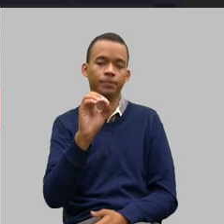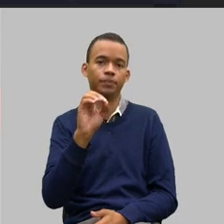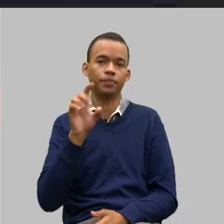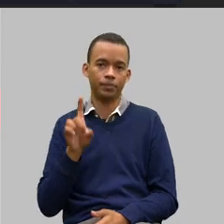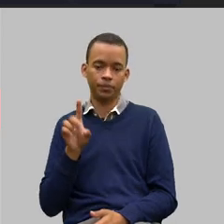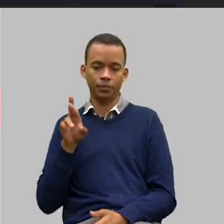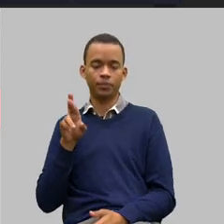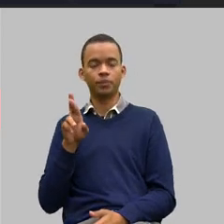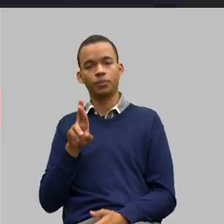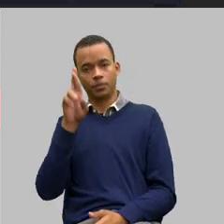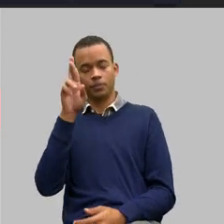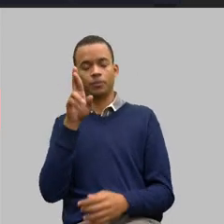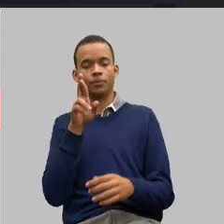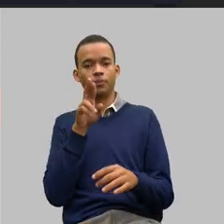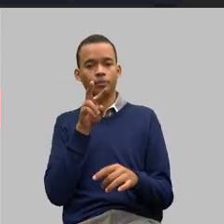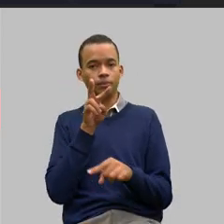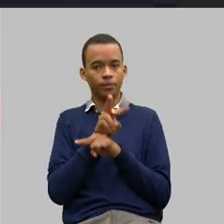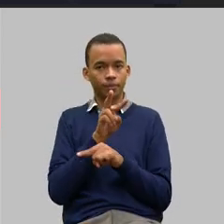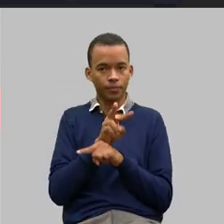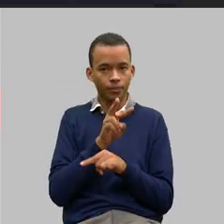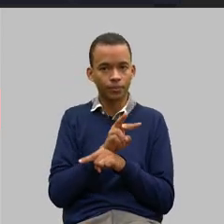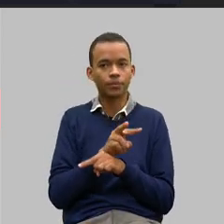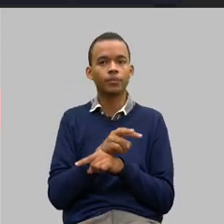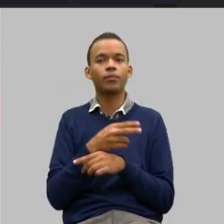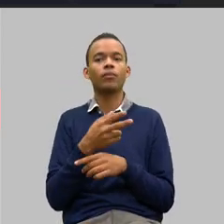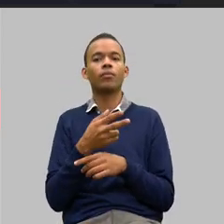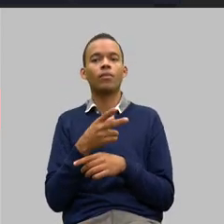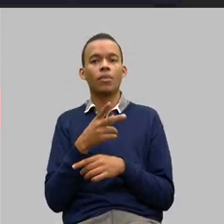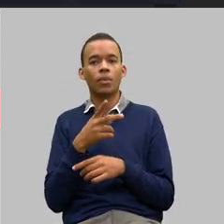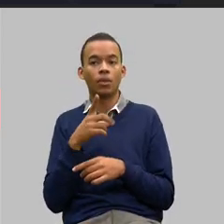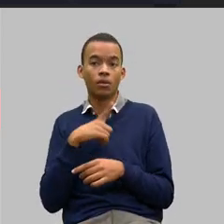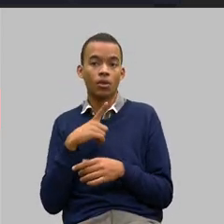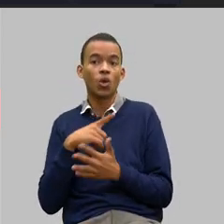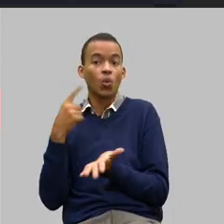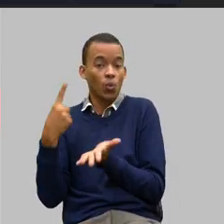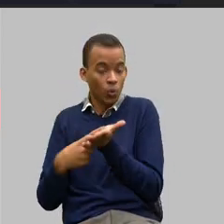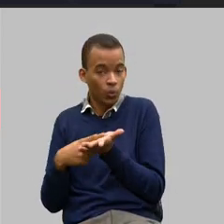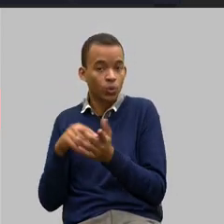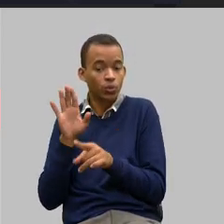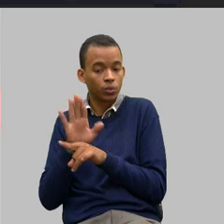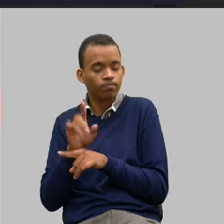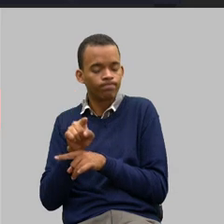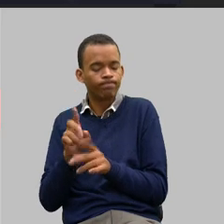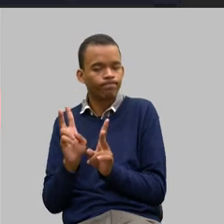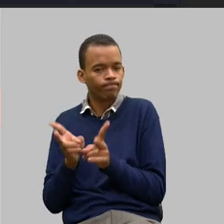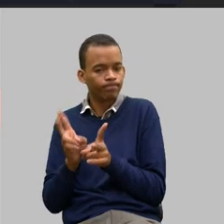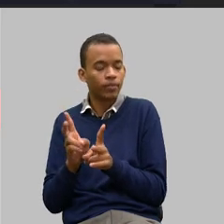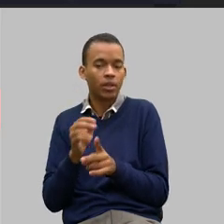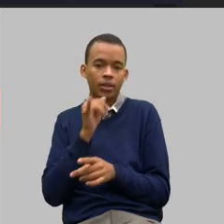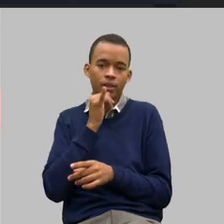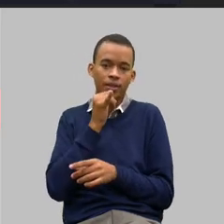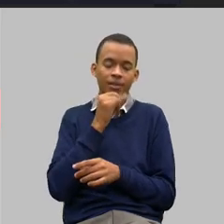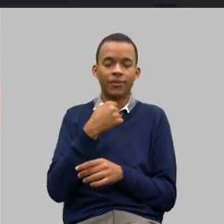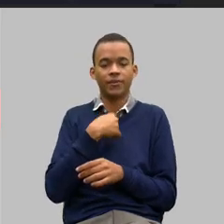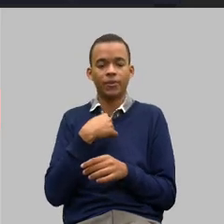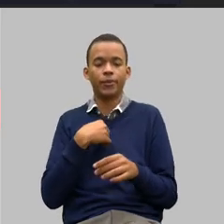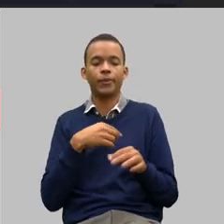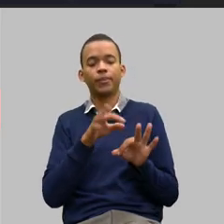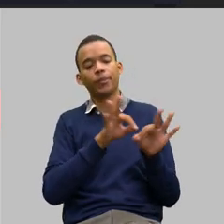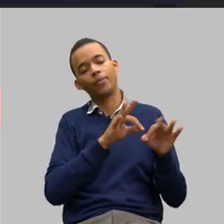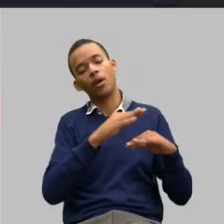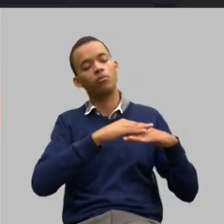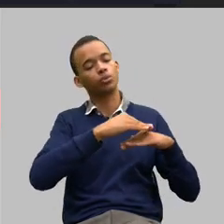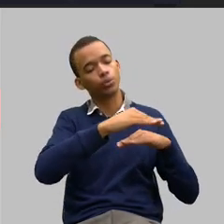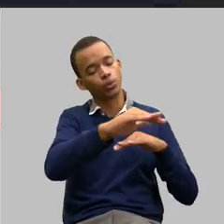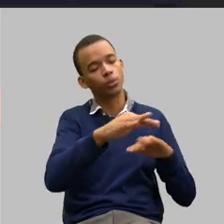eh é uma revolução em relação a Esses contratos de conserva porque não adianta eu recuperar uma estrada e depois eu não né manter